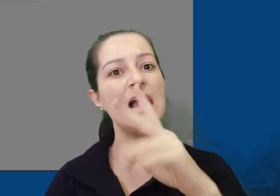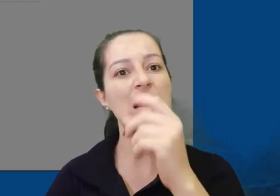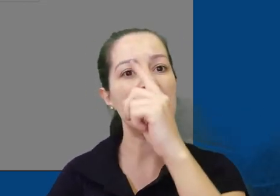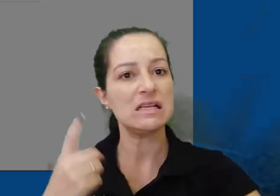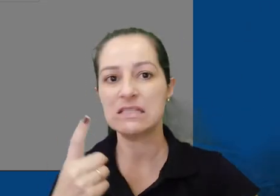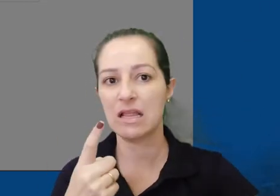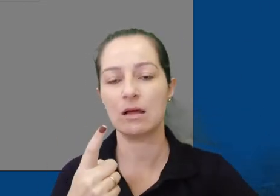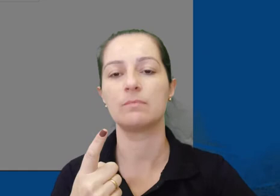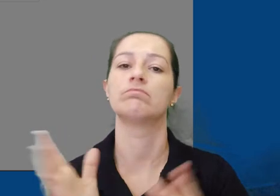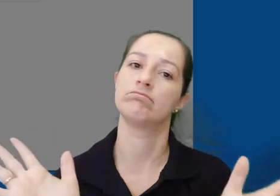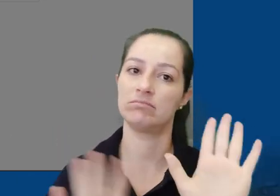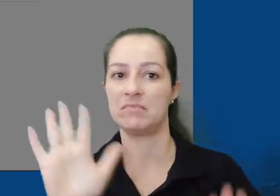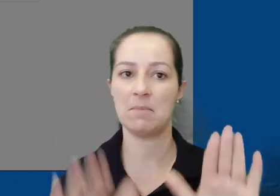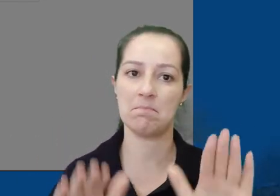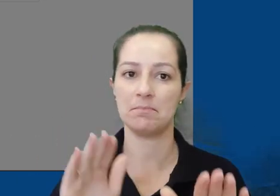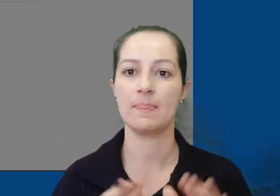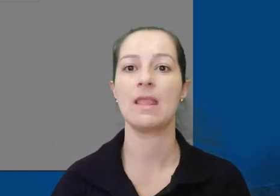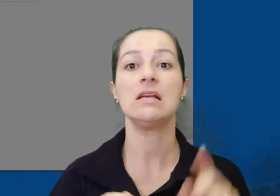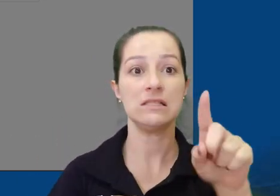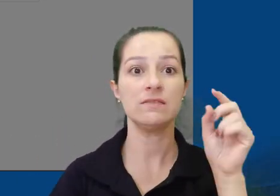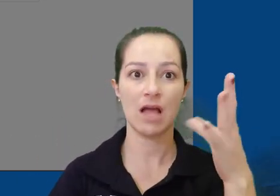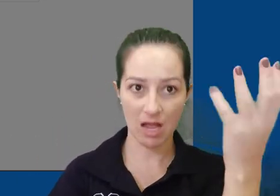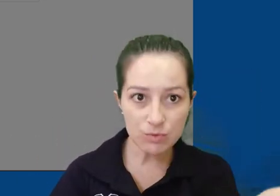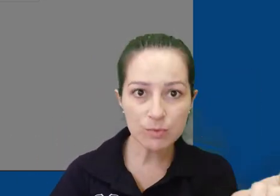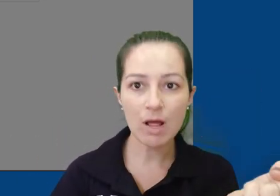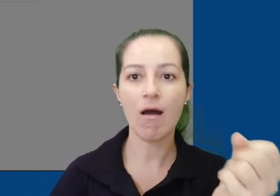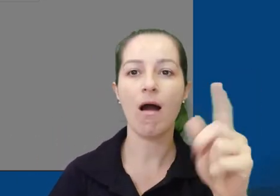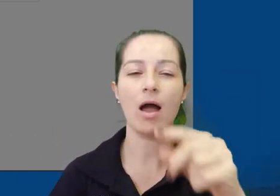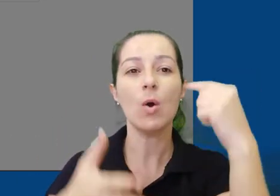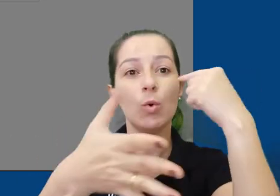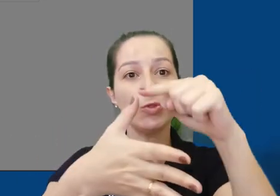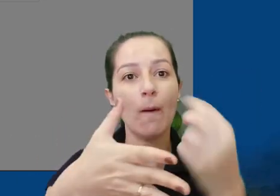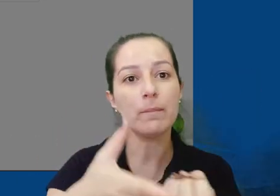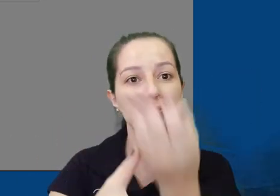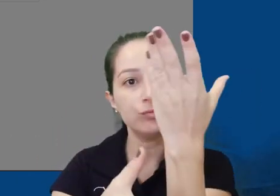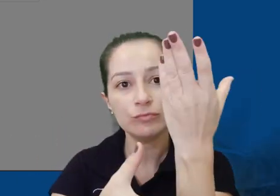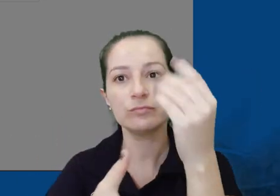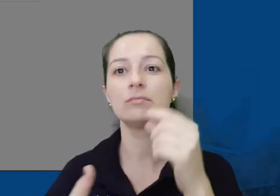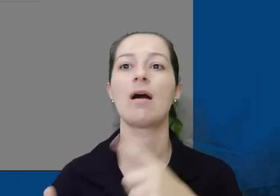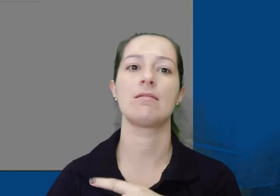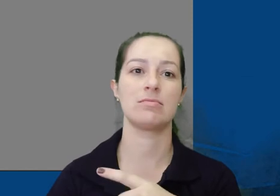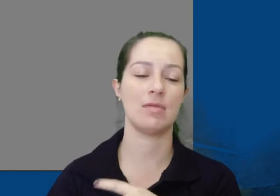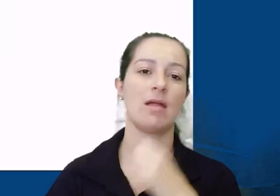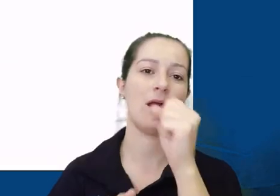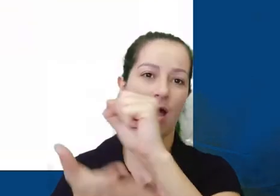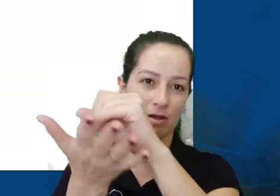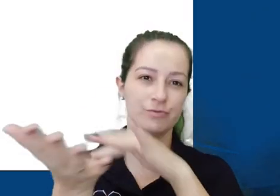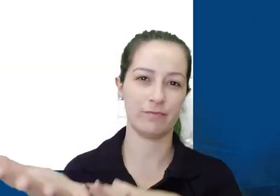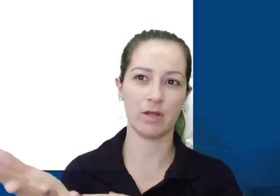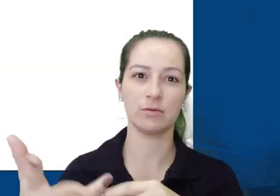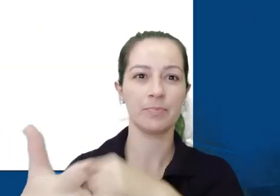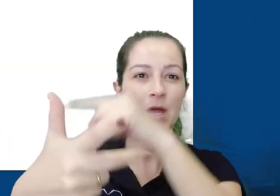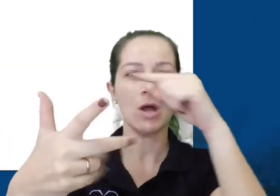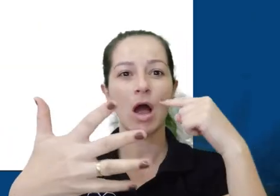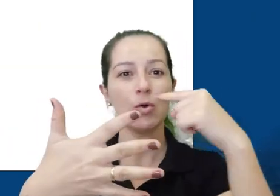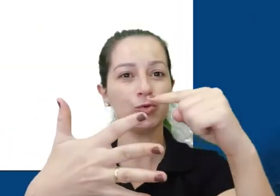caso desista de fazer a criação do tópico naquele momento quando você clicar em adicionar poderá reparar que o tópico será criado na suave de atividades